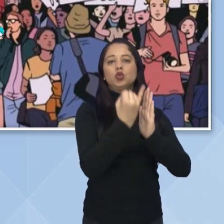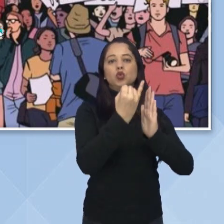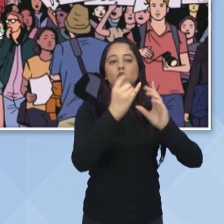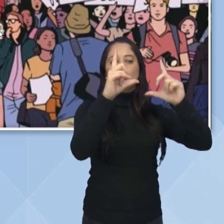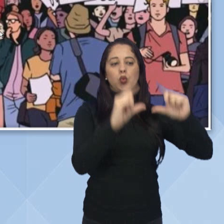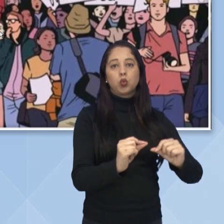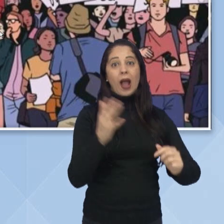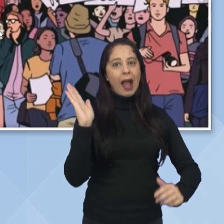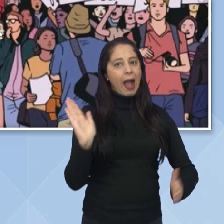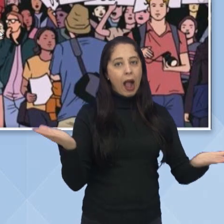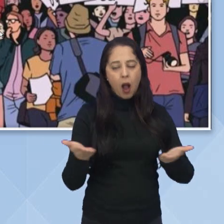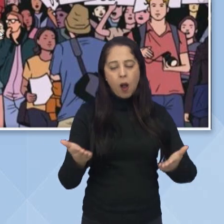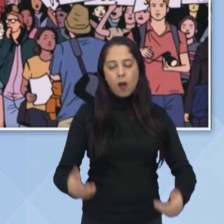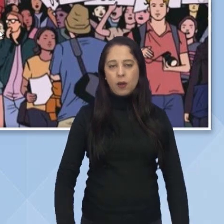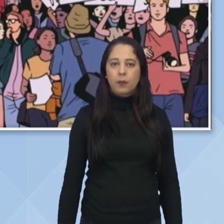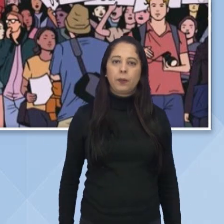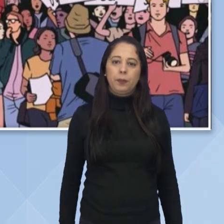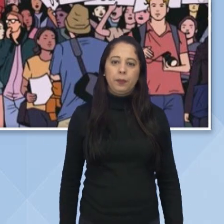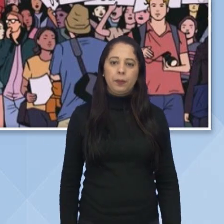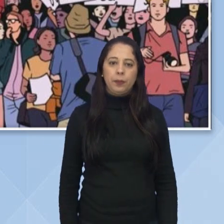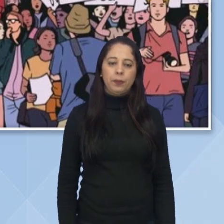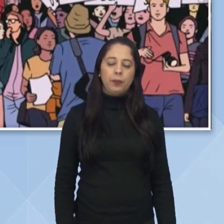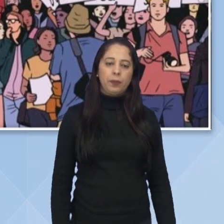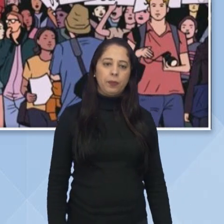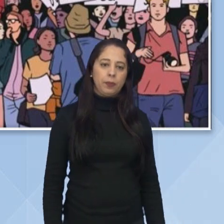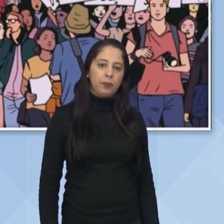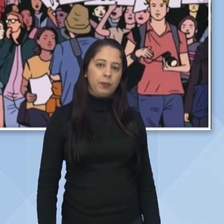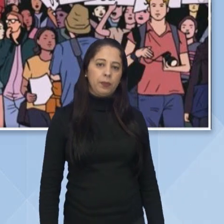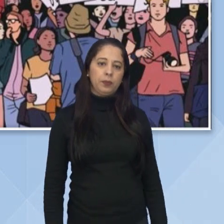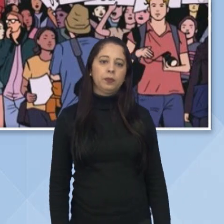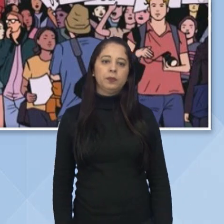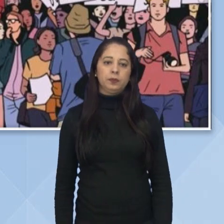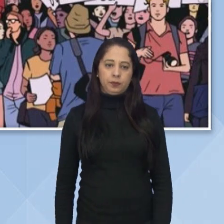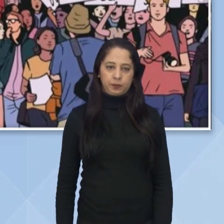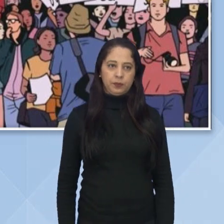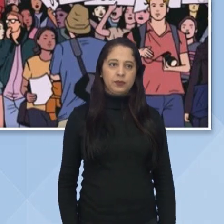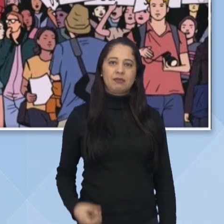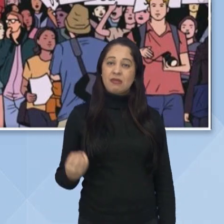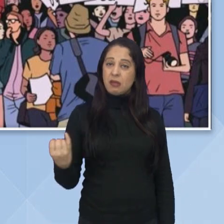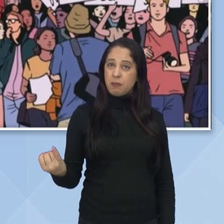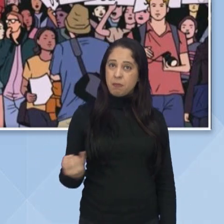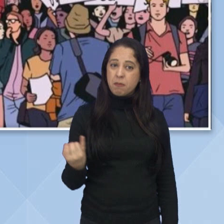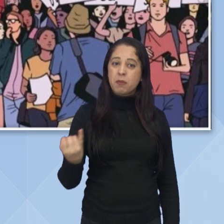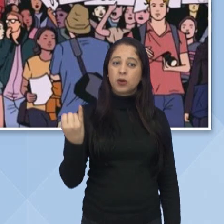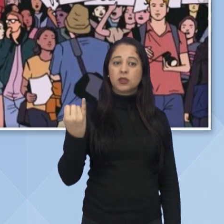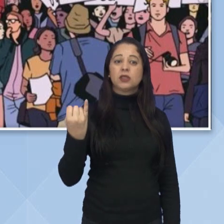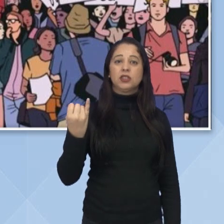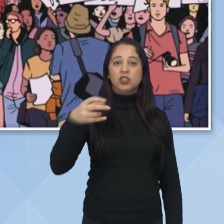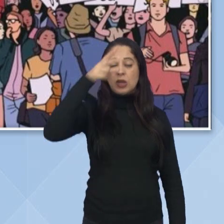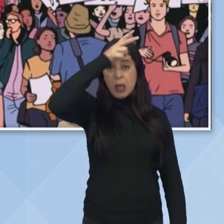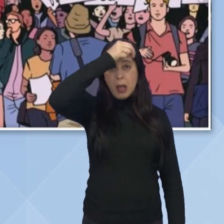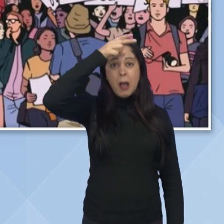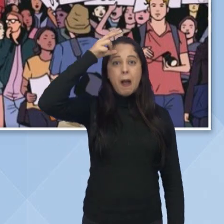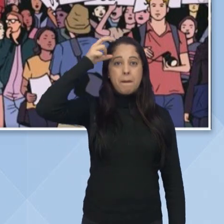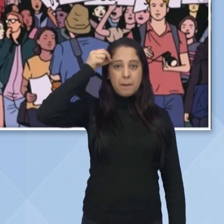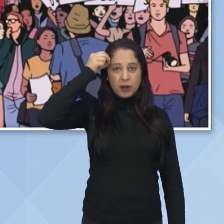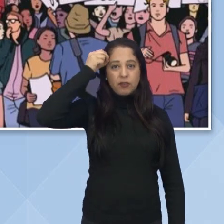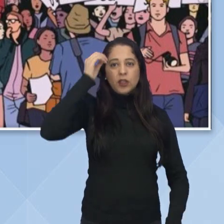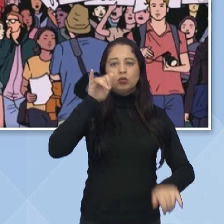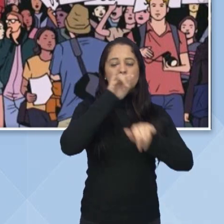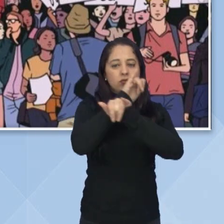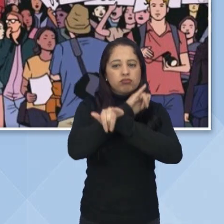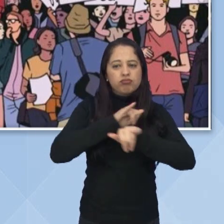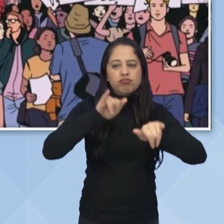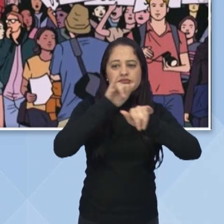já. Queria também reforçar que é bastante importante que a Prefeitura faça uma grande